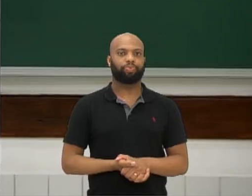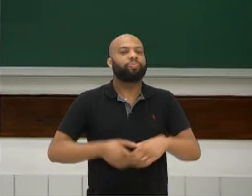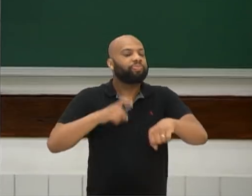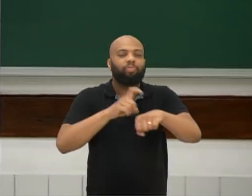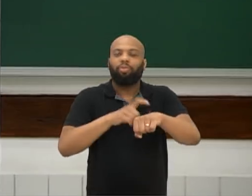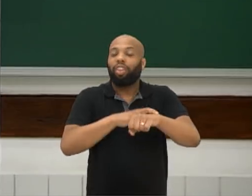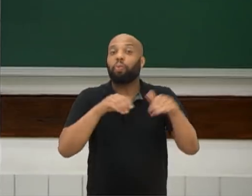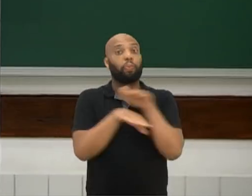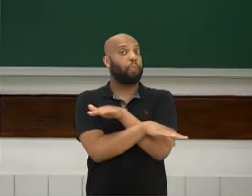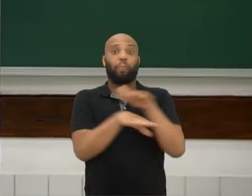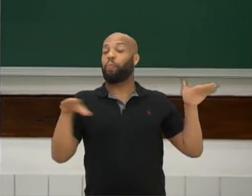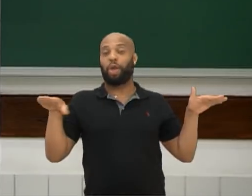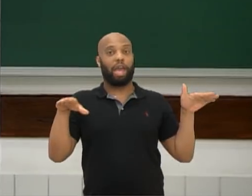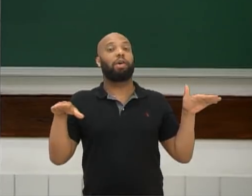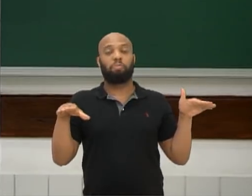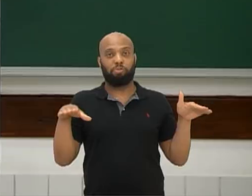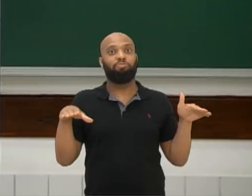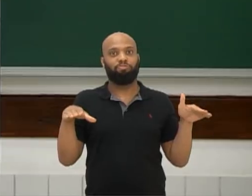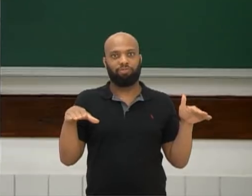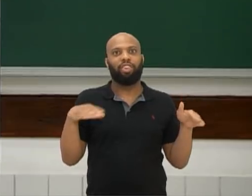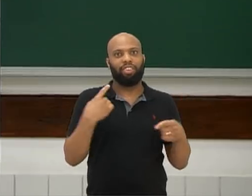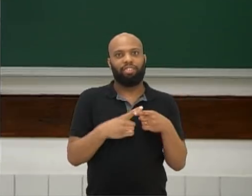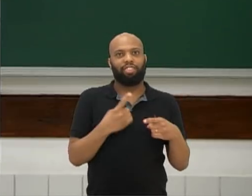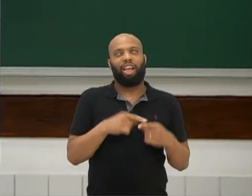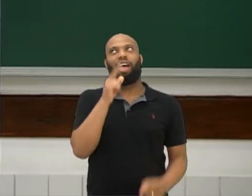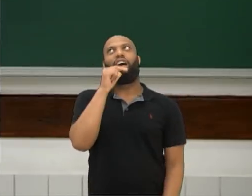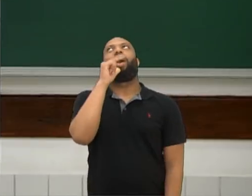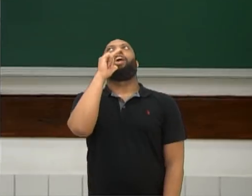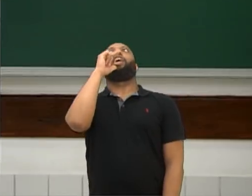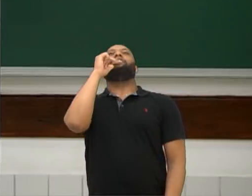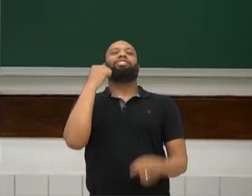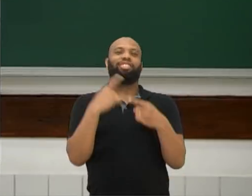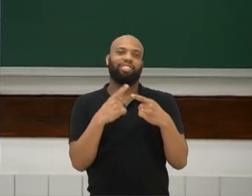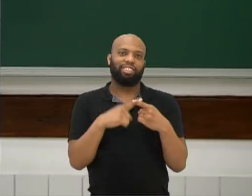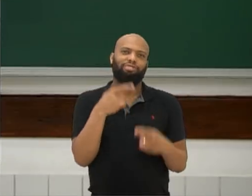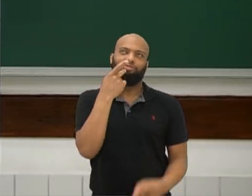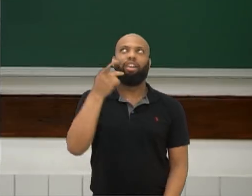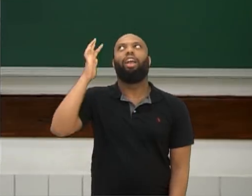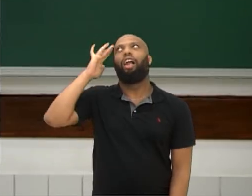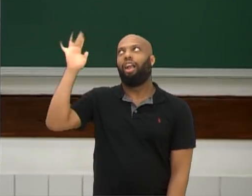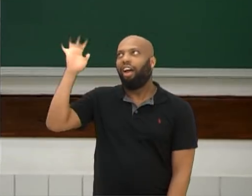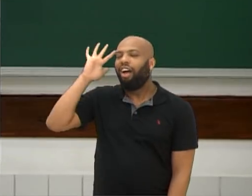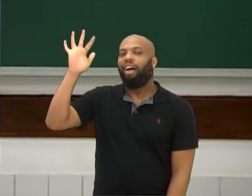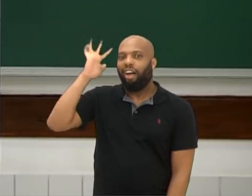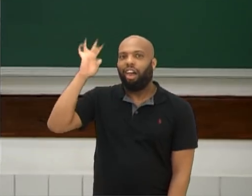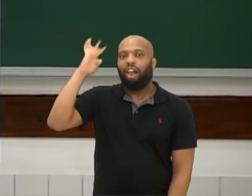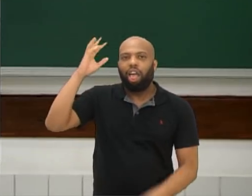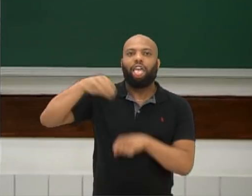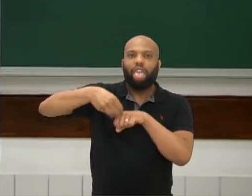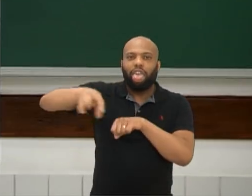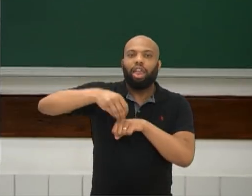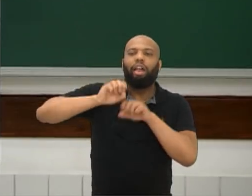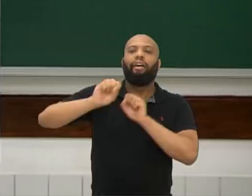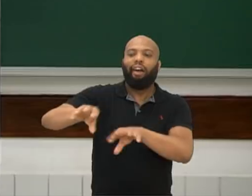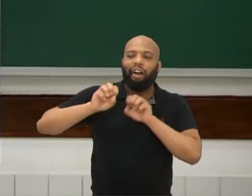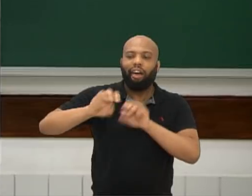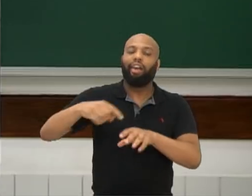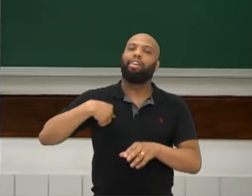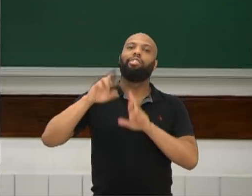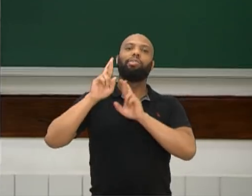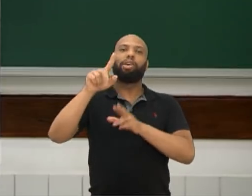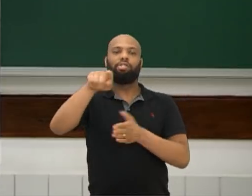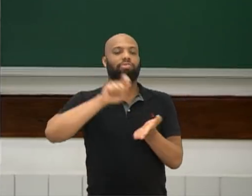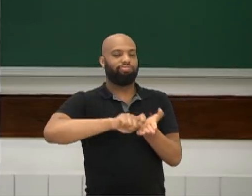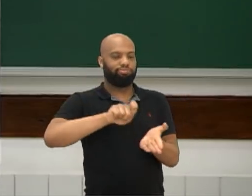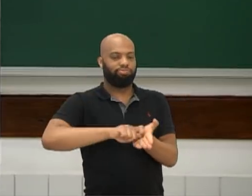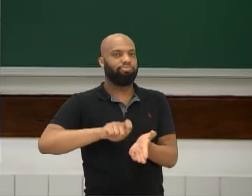Tempo esgotado, senhoras e senhores, haja água para tomar depois de falar toda essa parte teórica para vocês, né? Espero que vocês tenham anotado, isso é